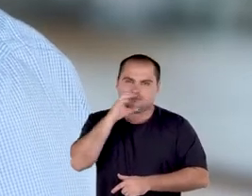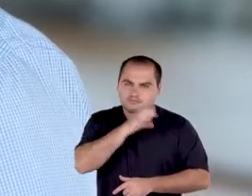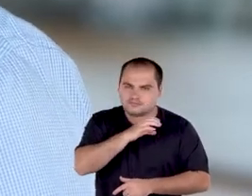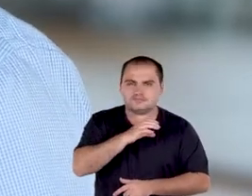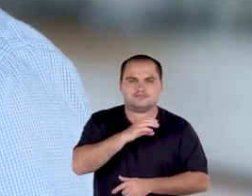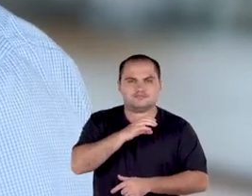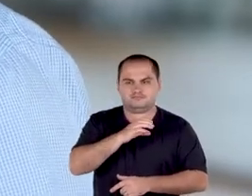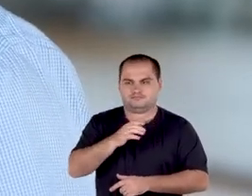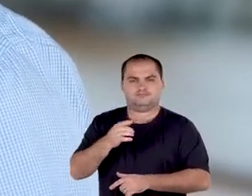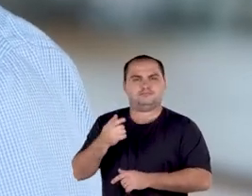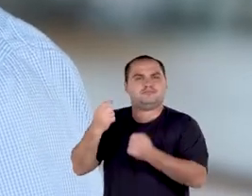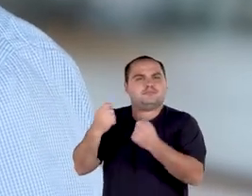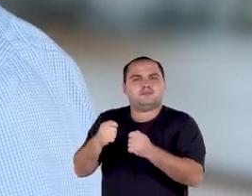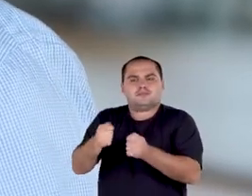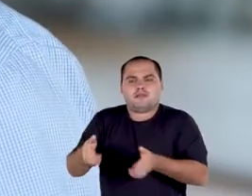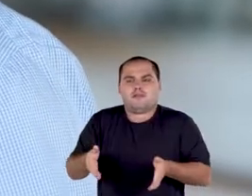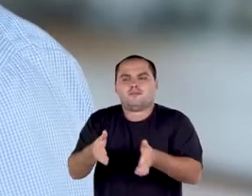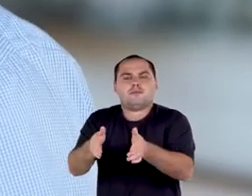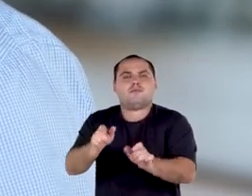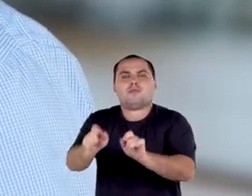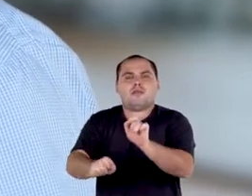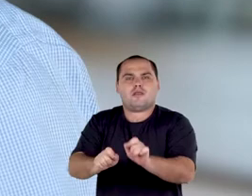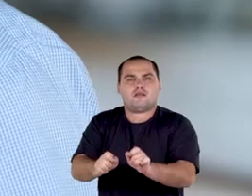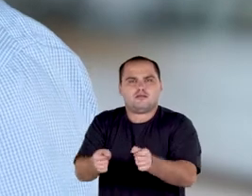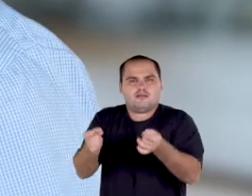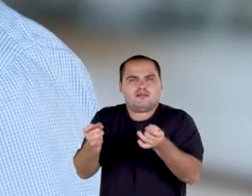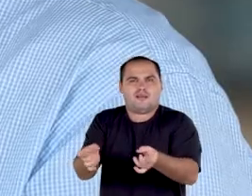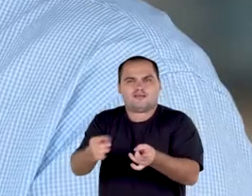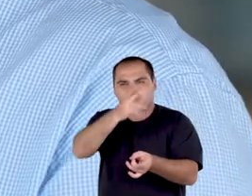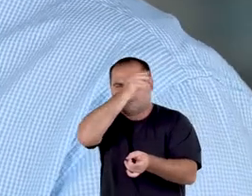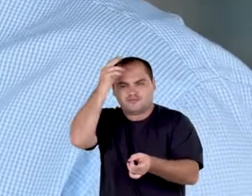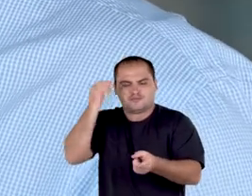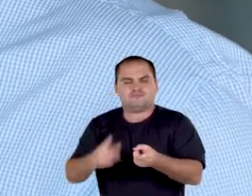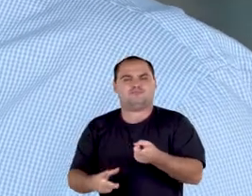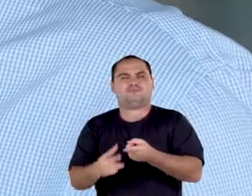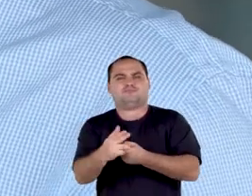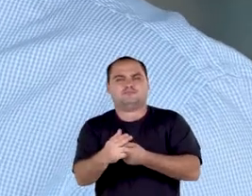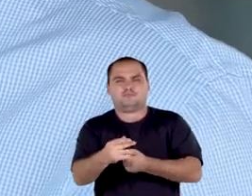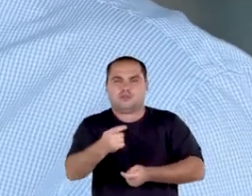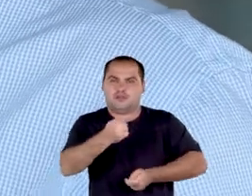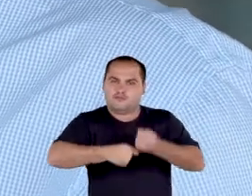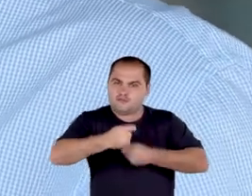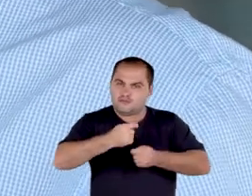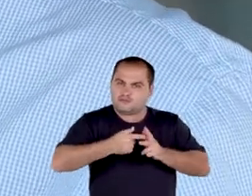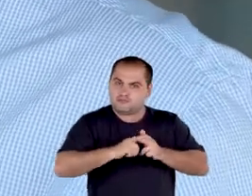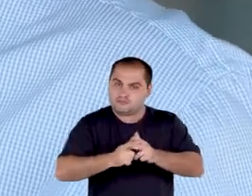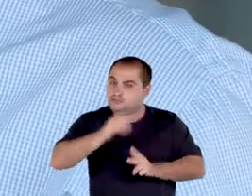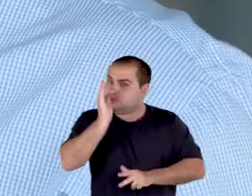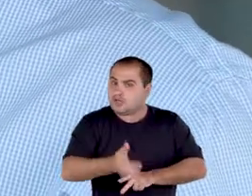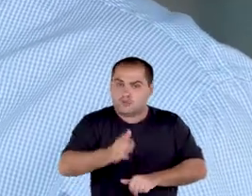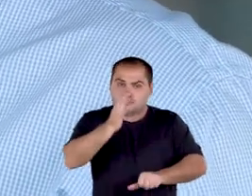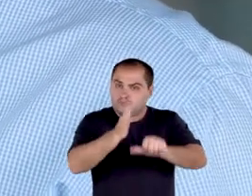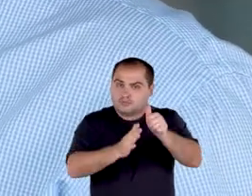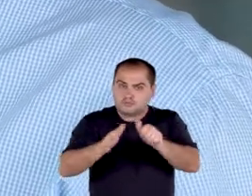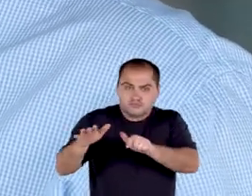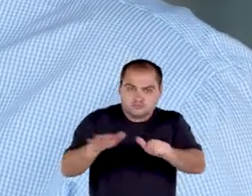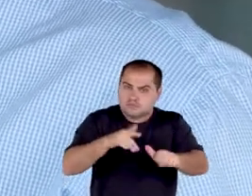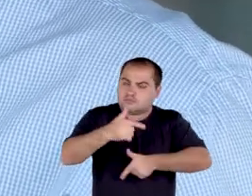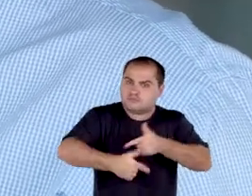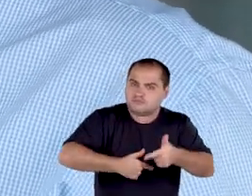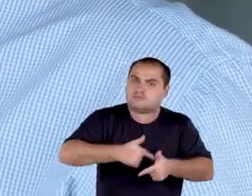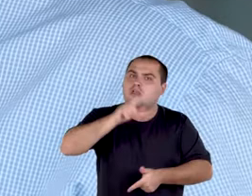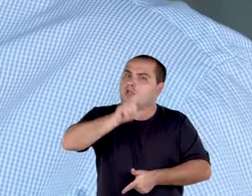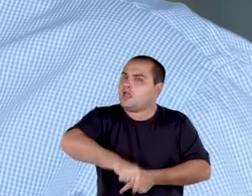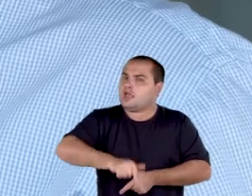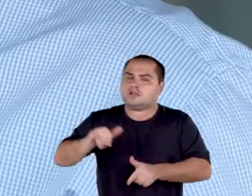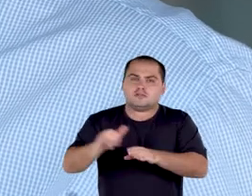pressa. Não há outro caminho a não ser enxugar a máquina. Reforma administrativa na primeira semana de governo. É a única